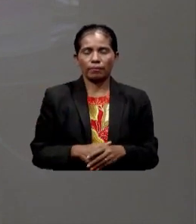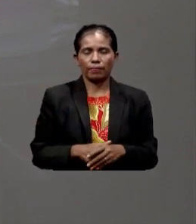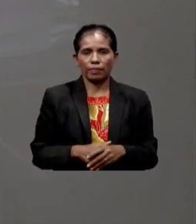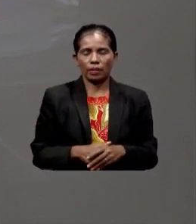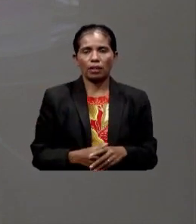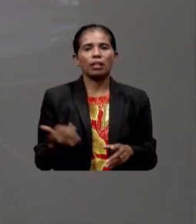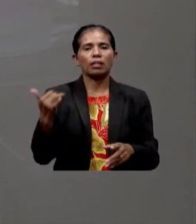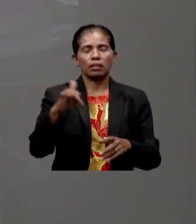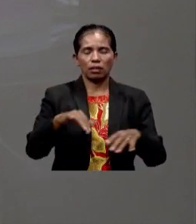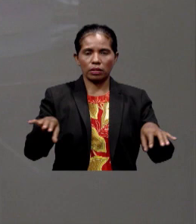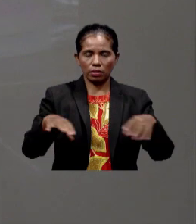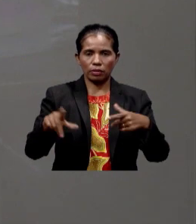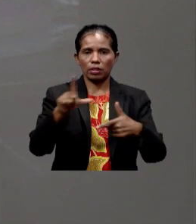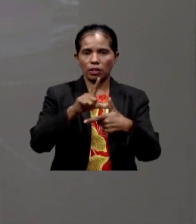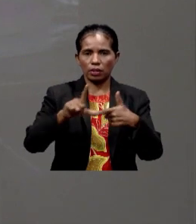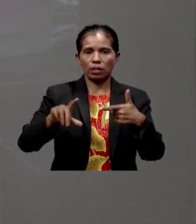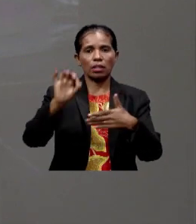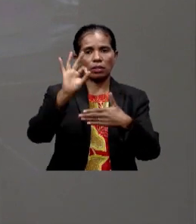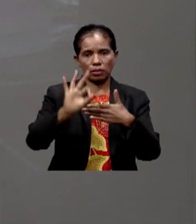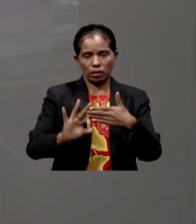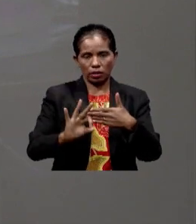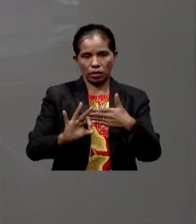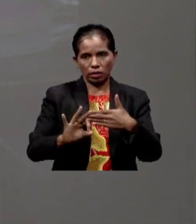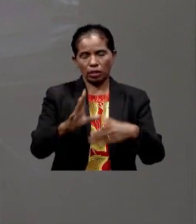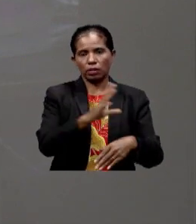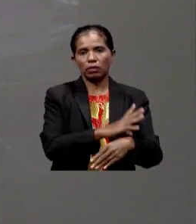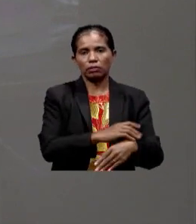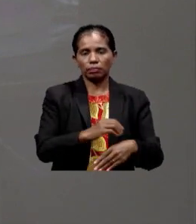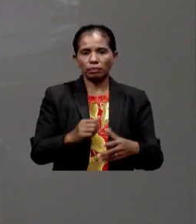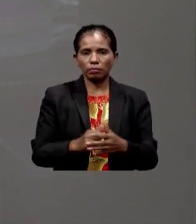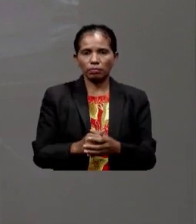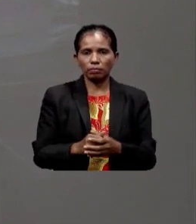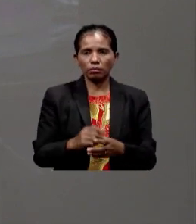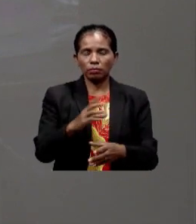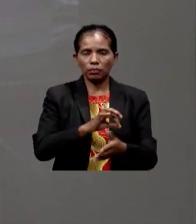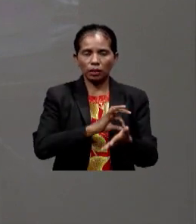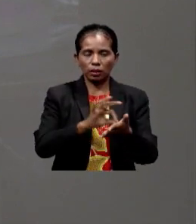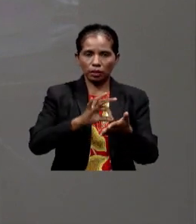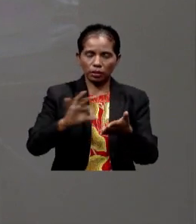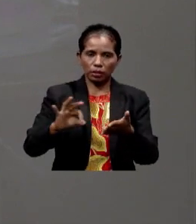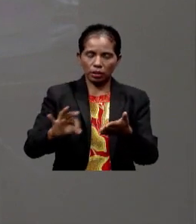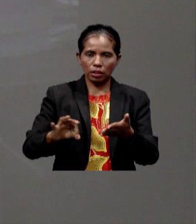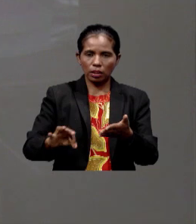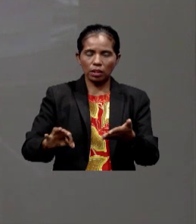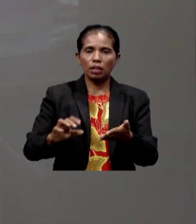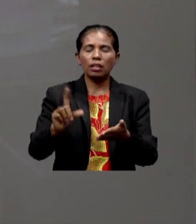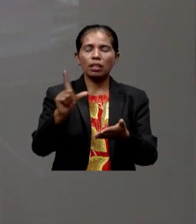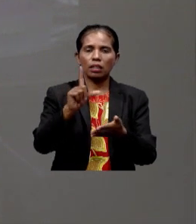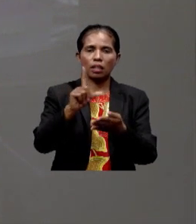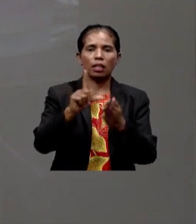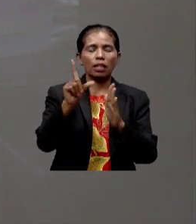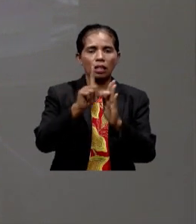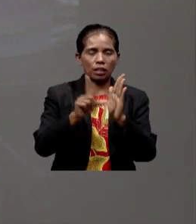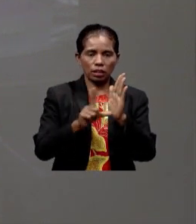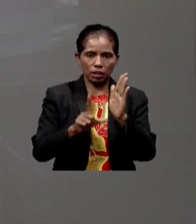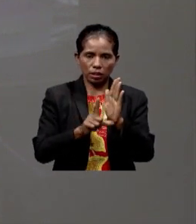Sira, serviço e linha frente. E assina lista presença ne bemak iha. Mai be